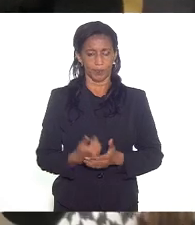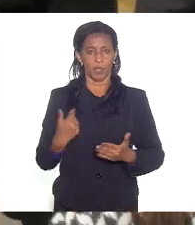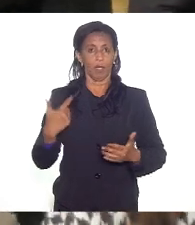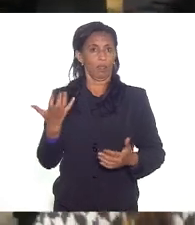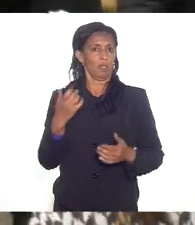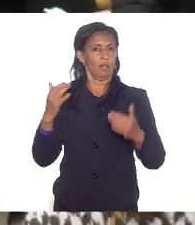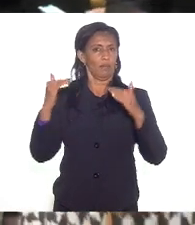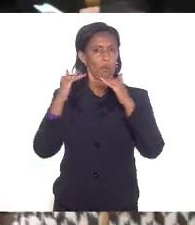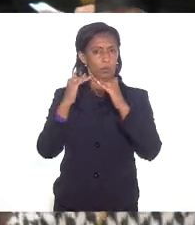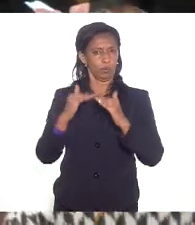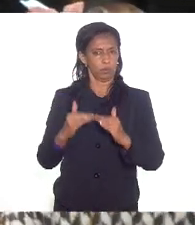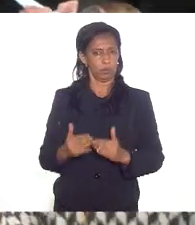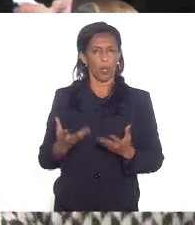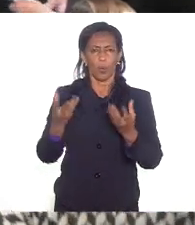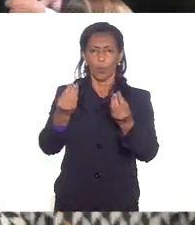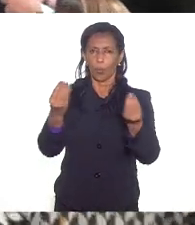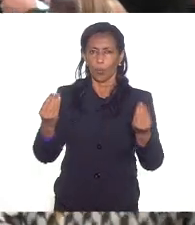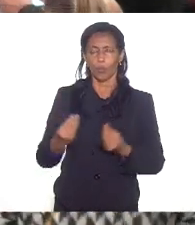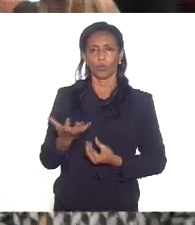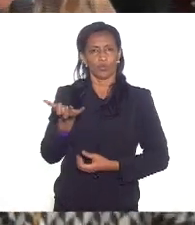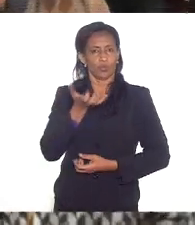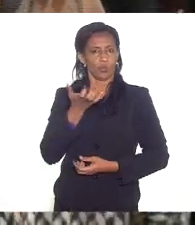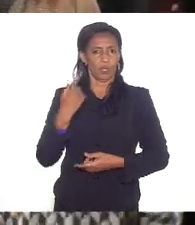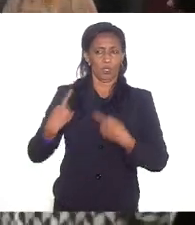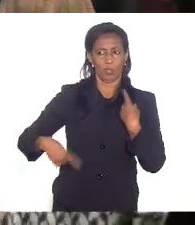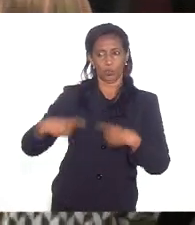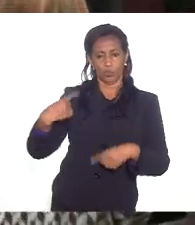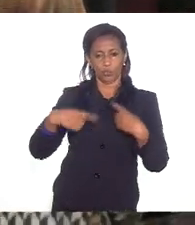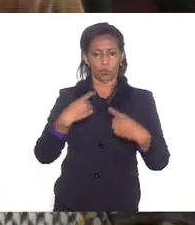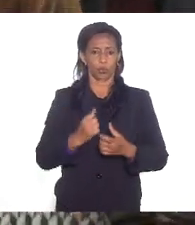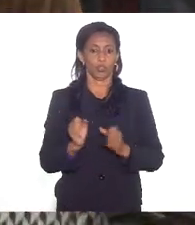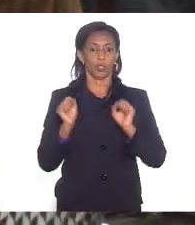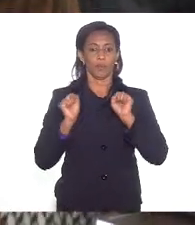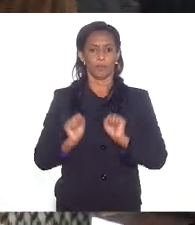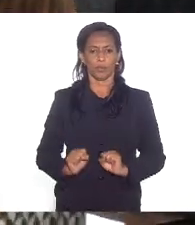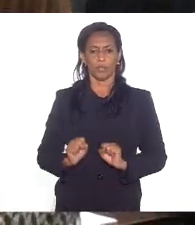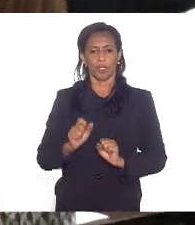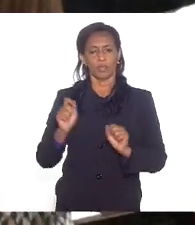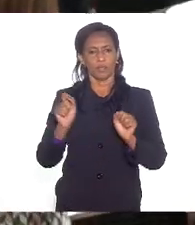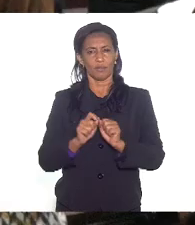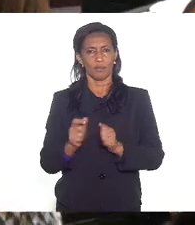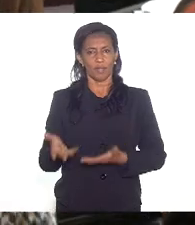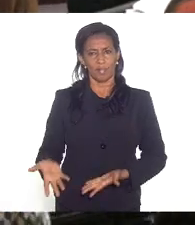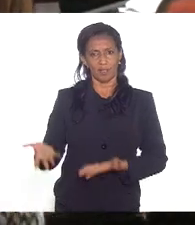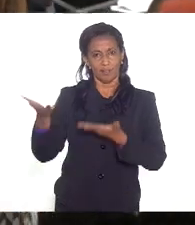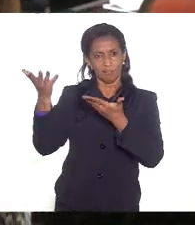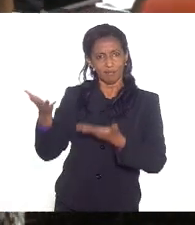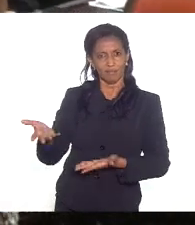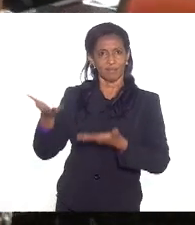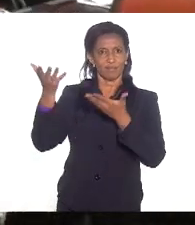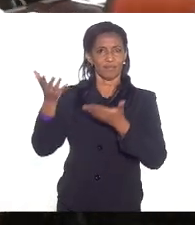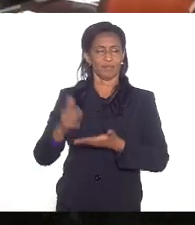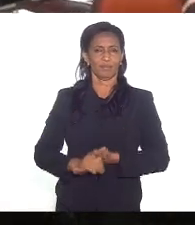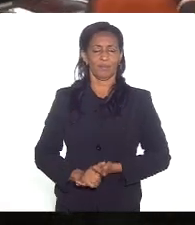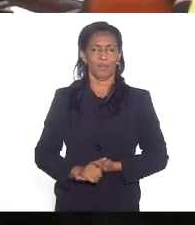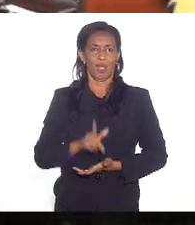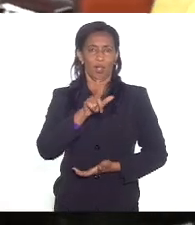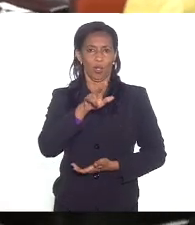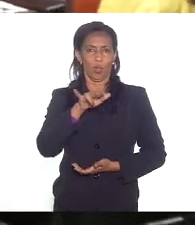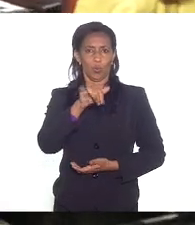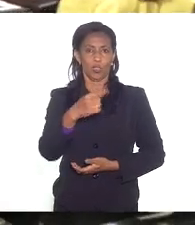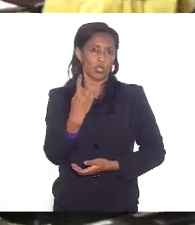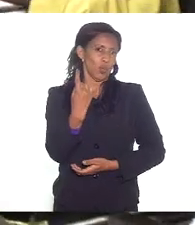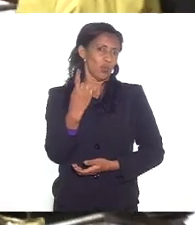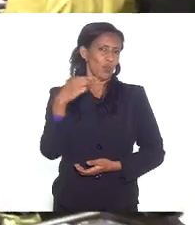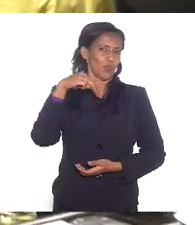procedimentos muitos vão querer caminhar que discutir pudéssemos fazer uma homenagem ao Luiz muito a prioridade um